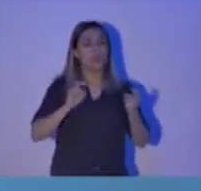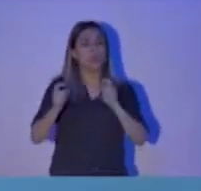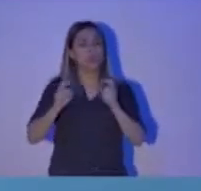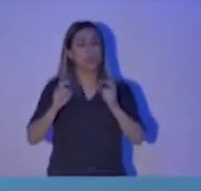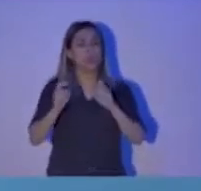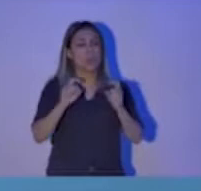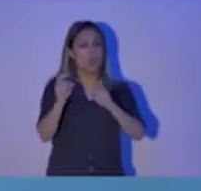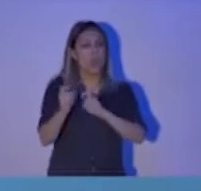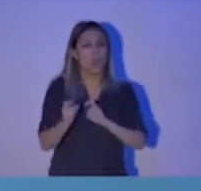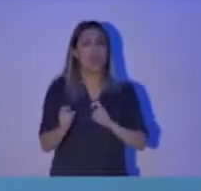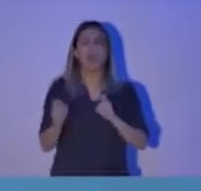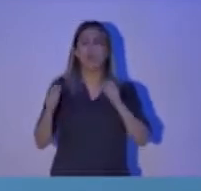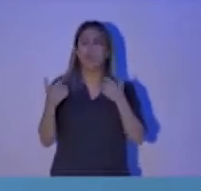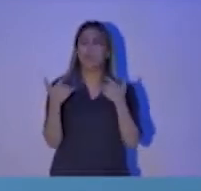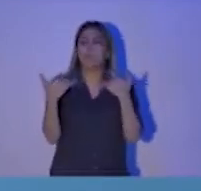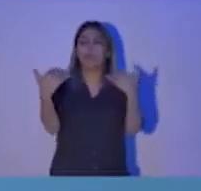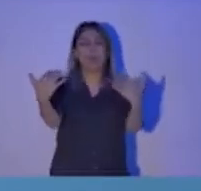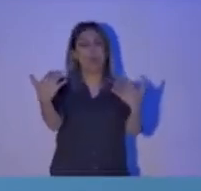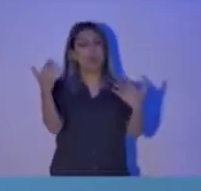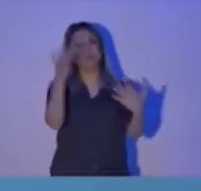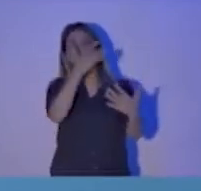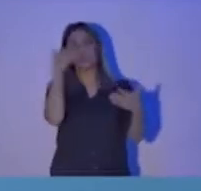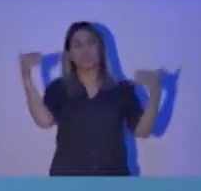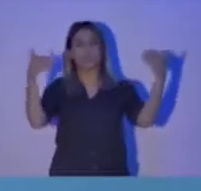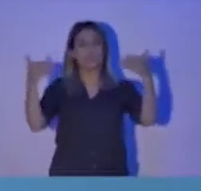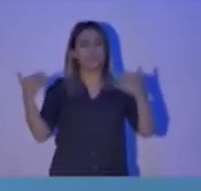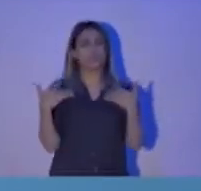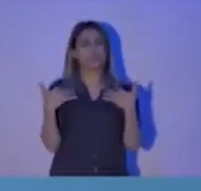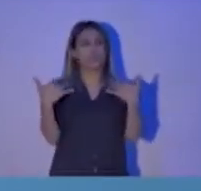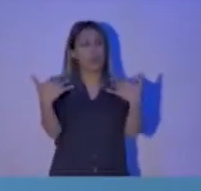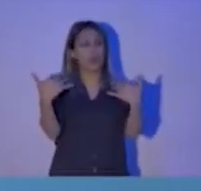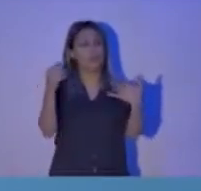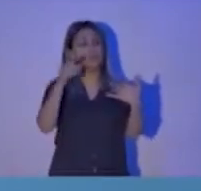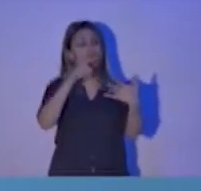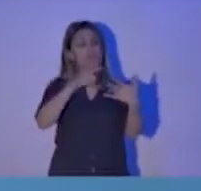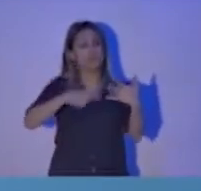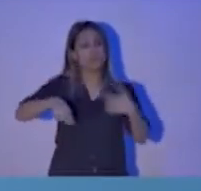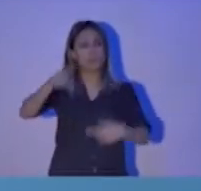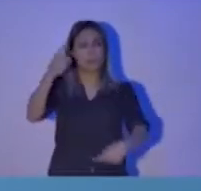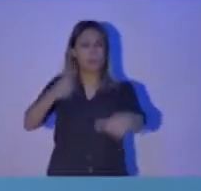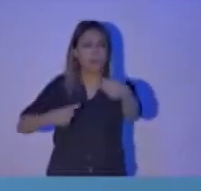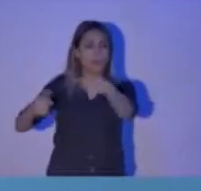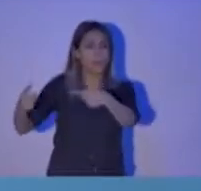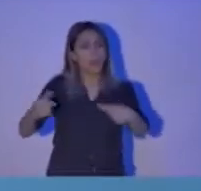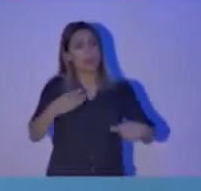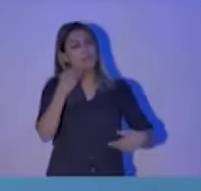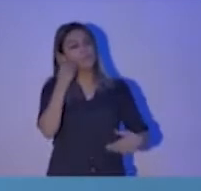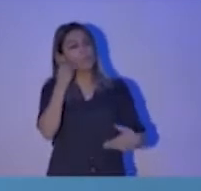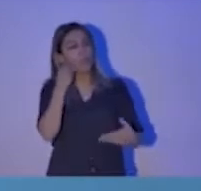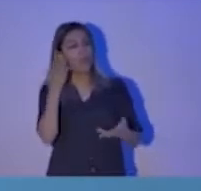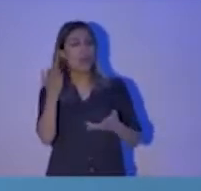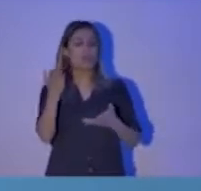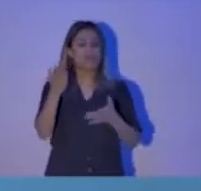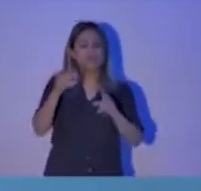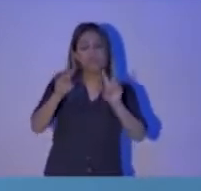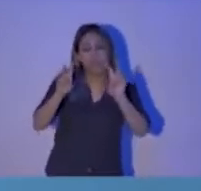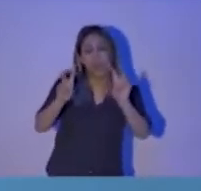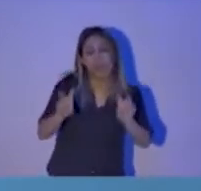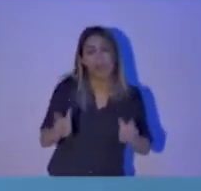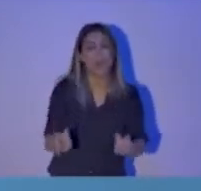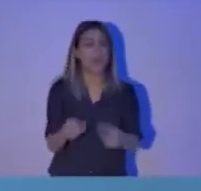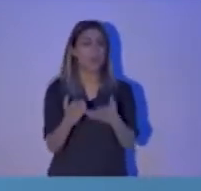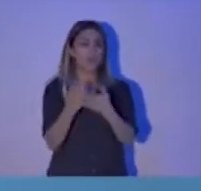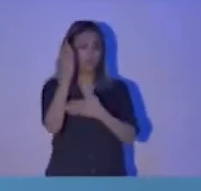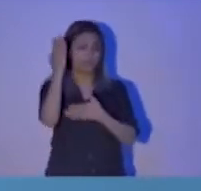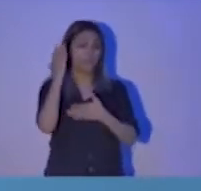colocou. Esse texto está sendo comentado por movimentos, inclusive, Todos pela Educação. Acho que Priscila Cruz tem um